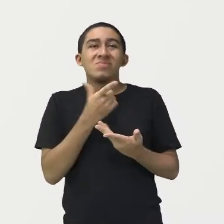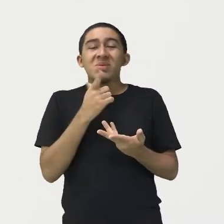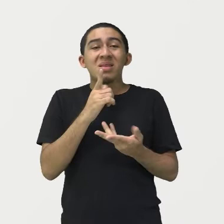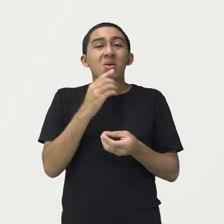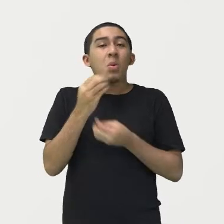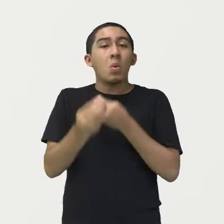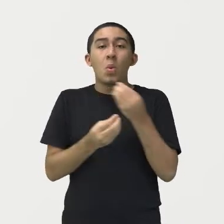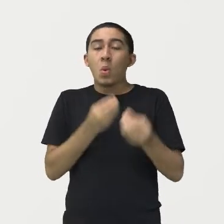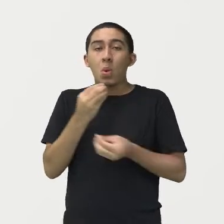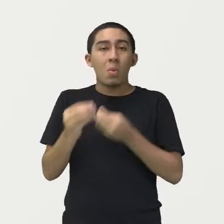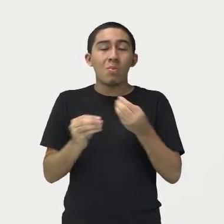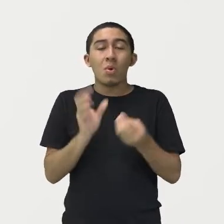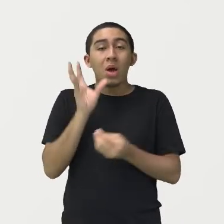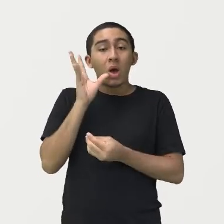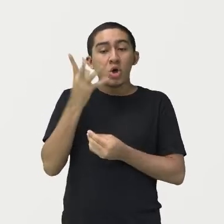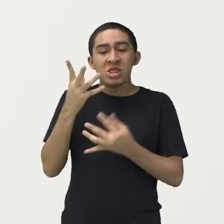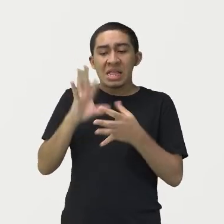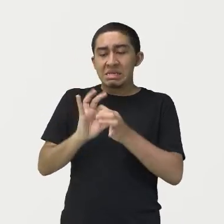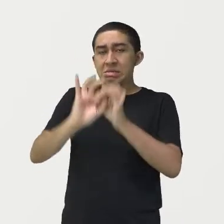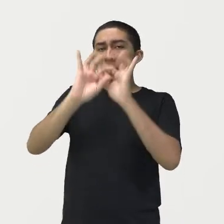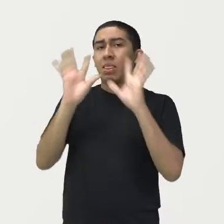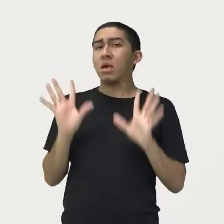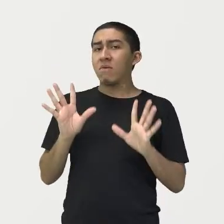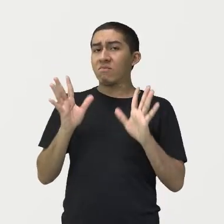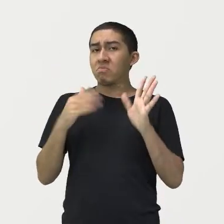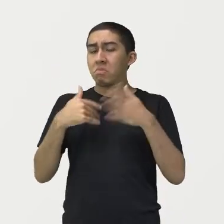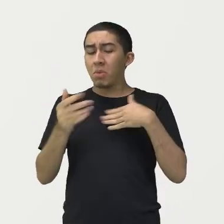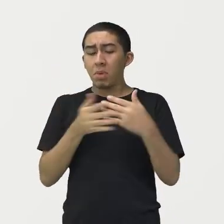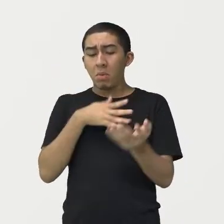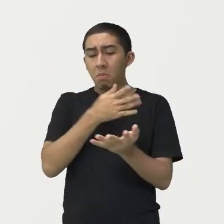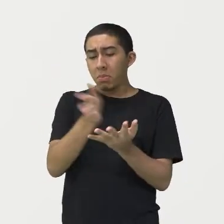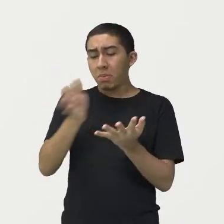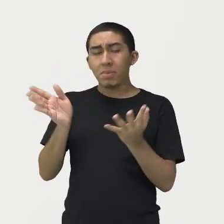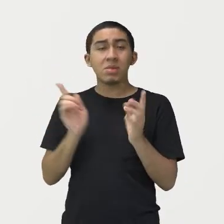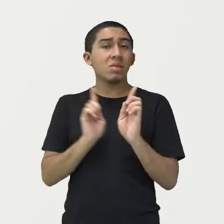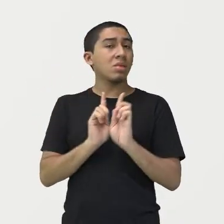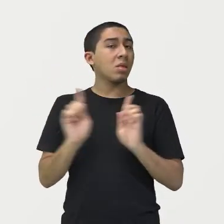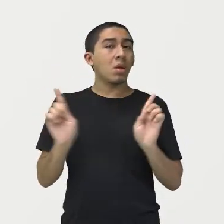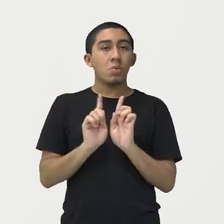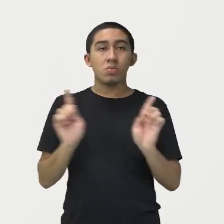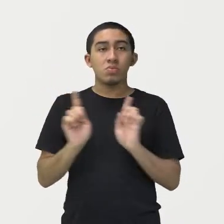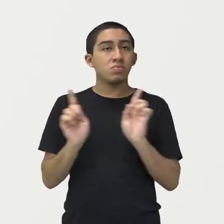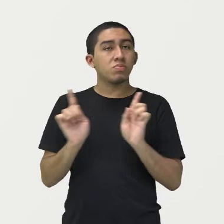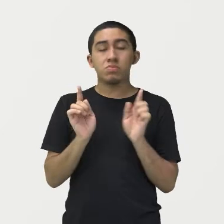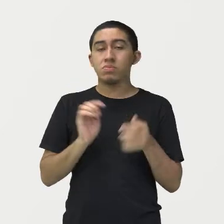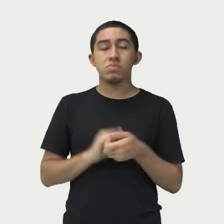forma aleatória. Importante dizer, não há